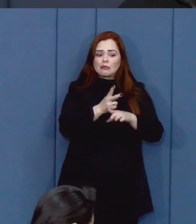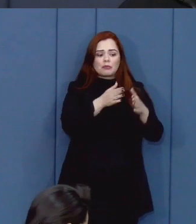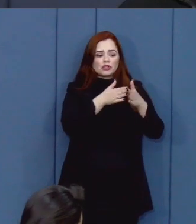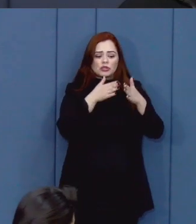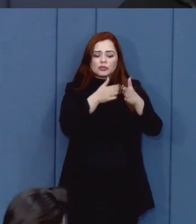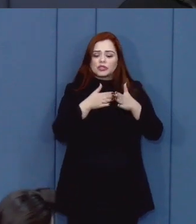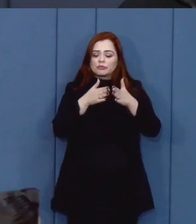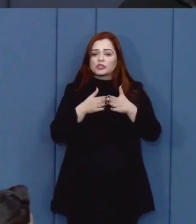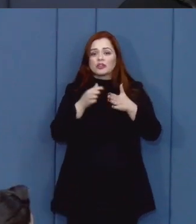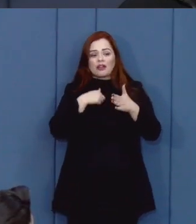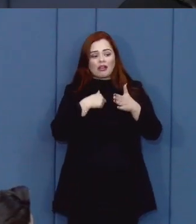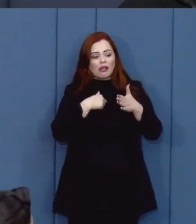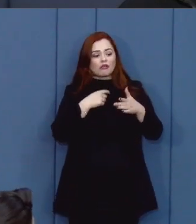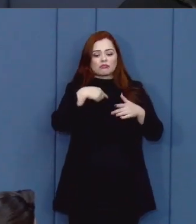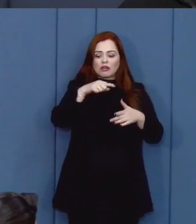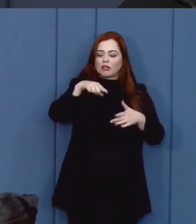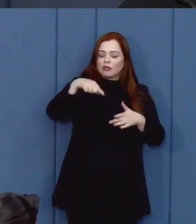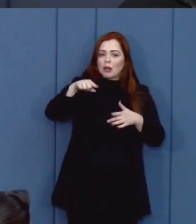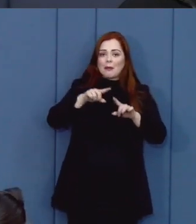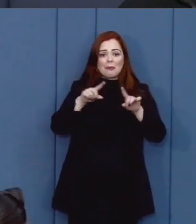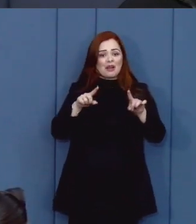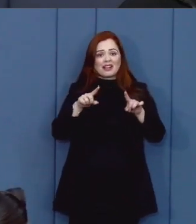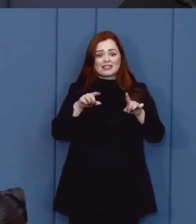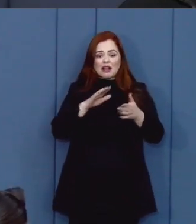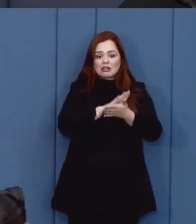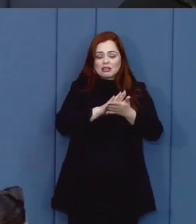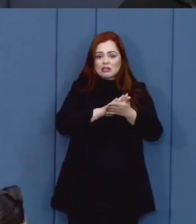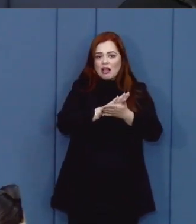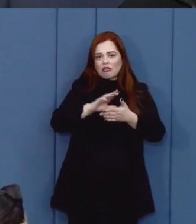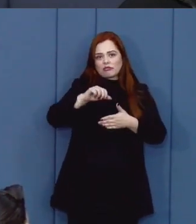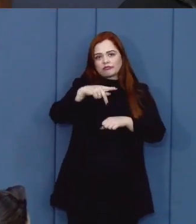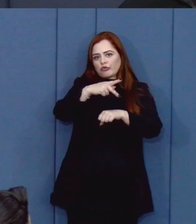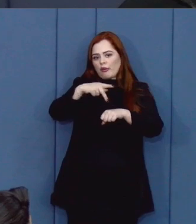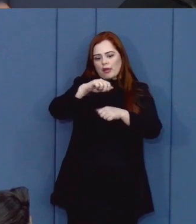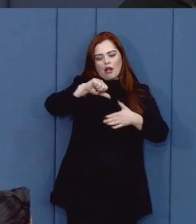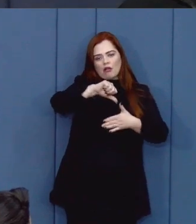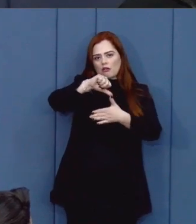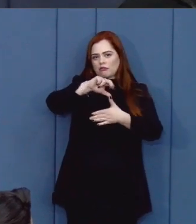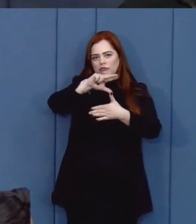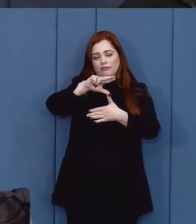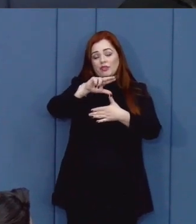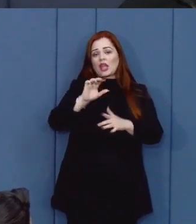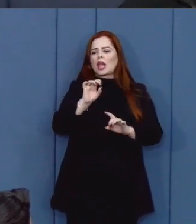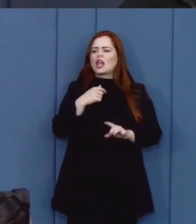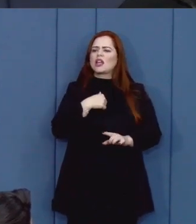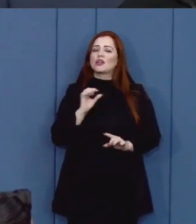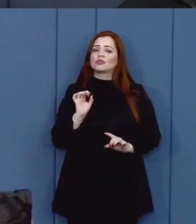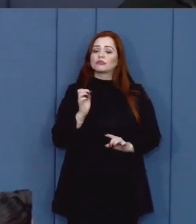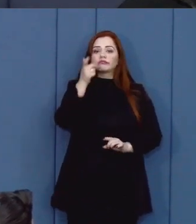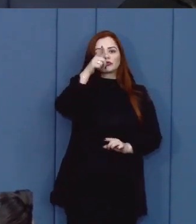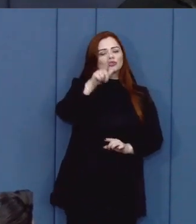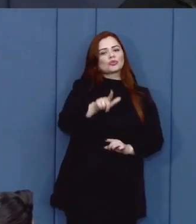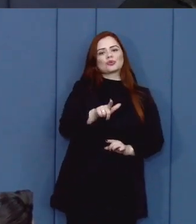eu pudesse participar, mas nenhum outro país da América Latina. E era como se eu estivesse, de